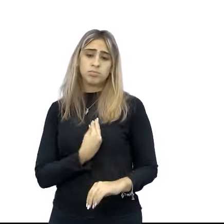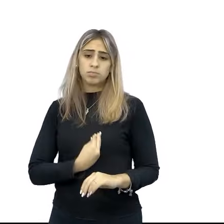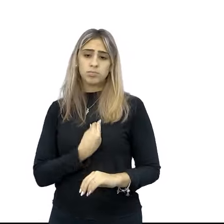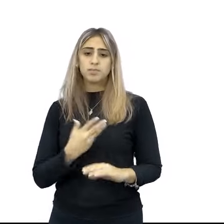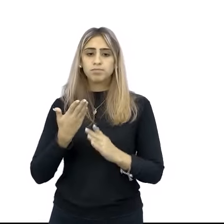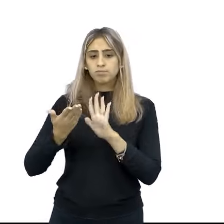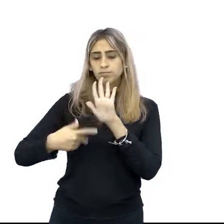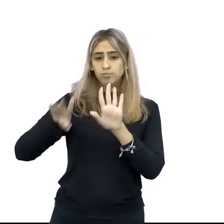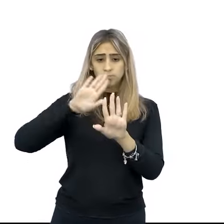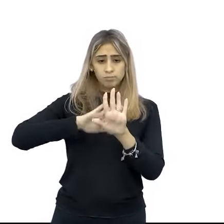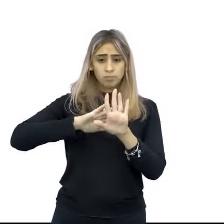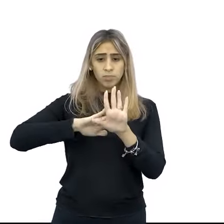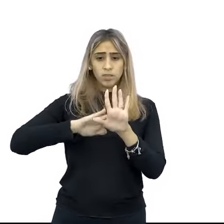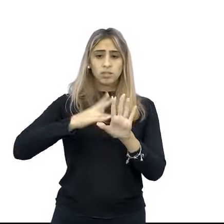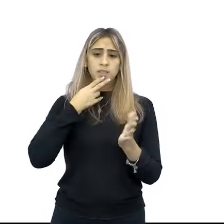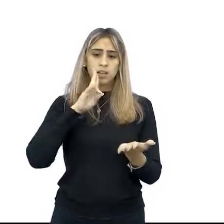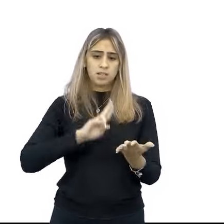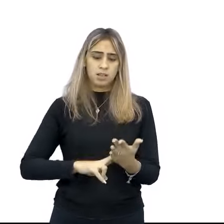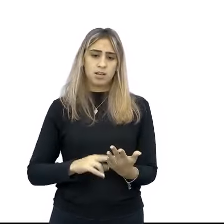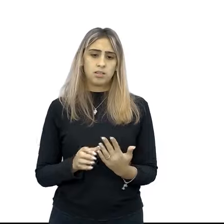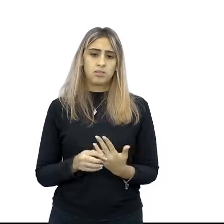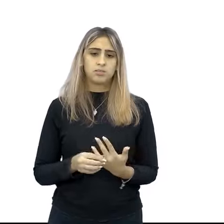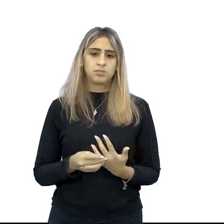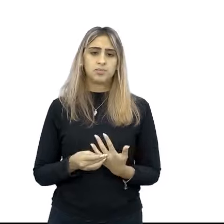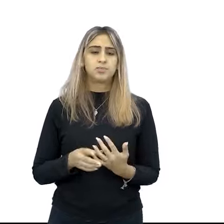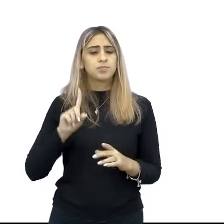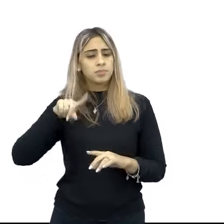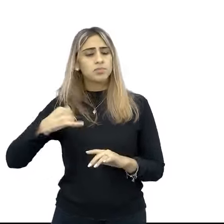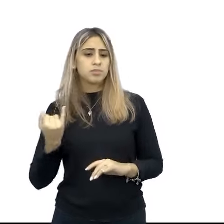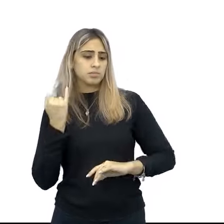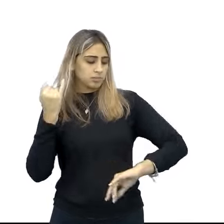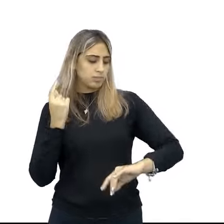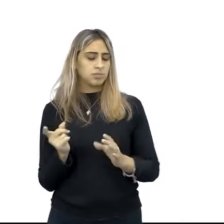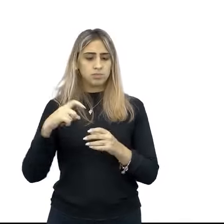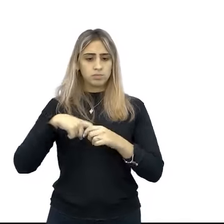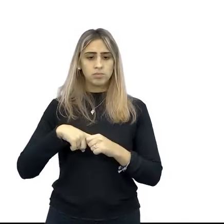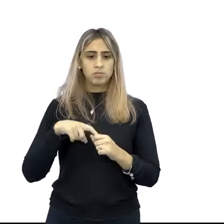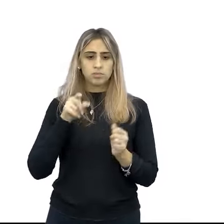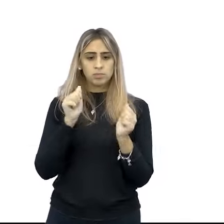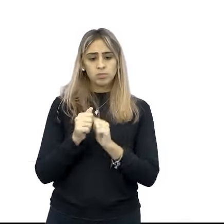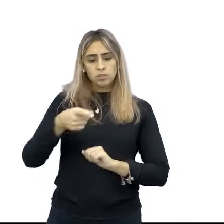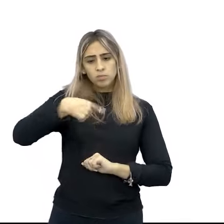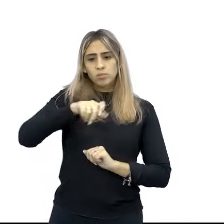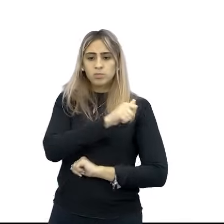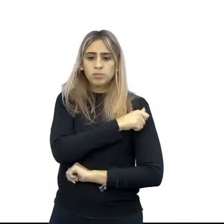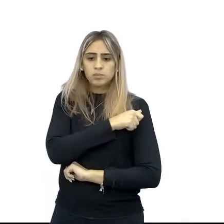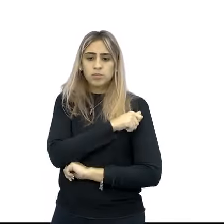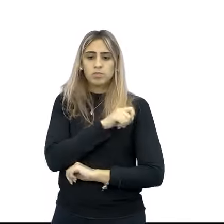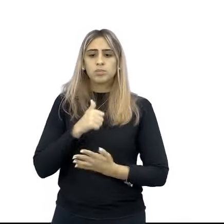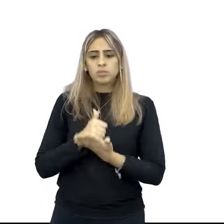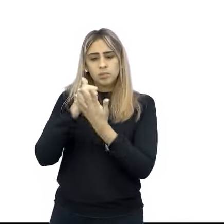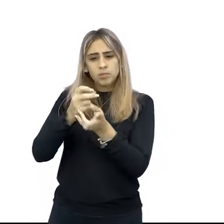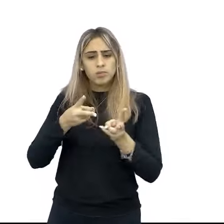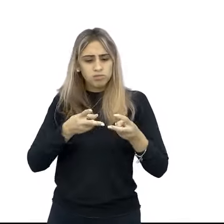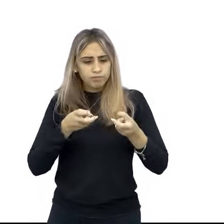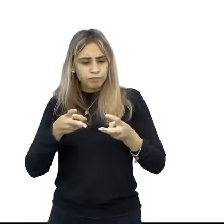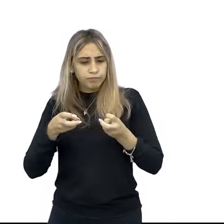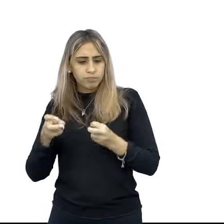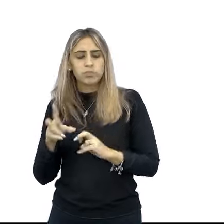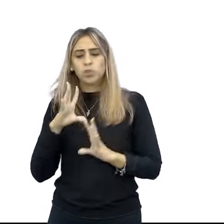por trás das cartas. Então, é importante retomar isso com os estudantes, levar em